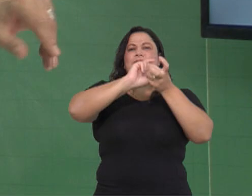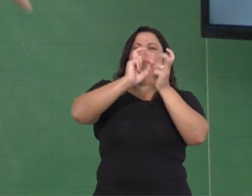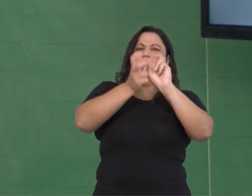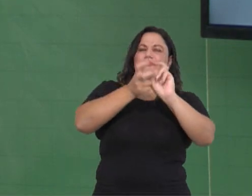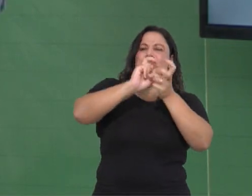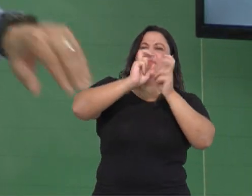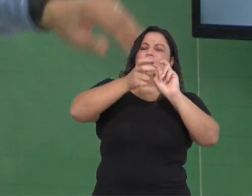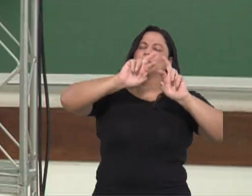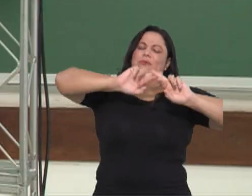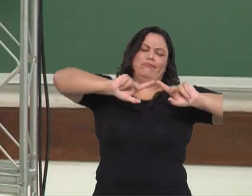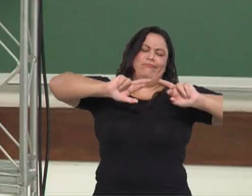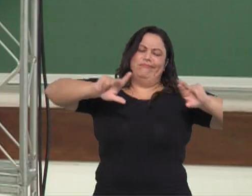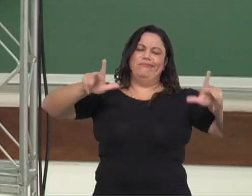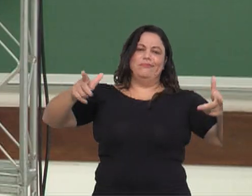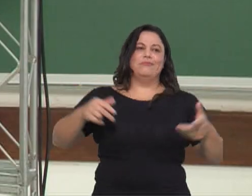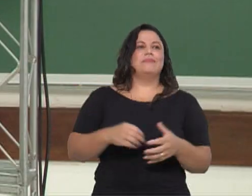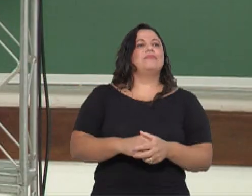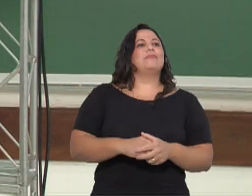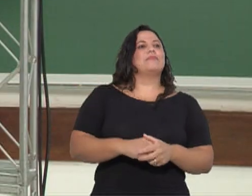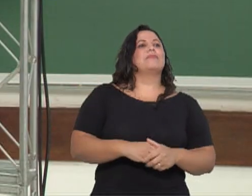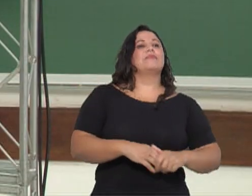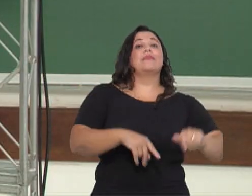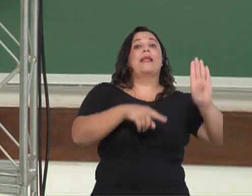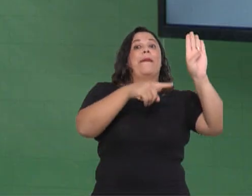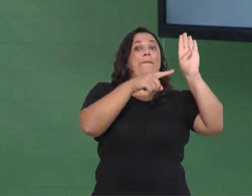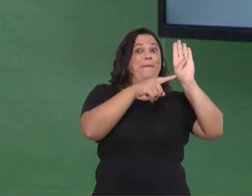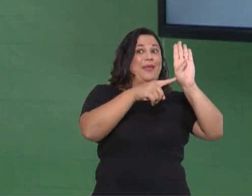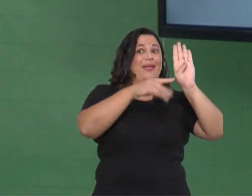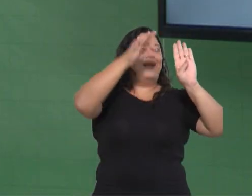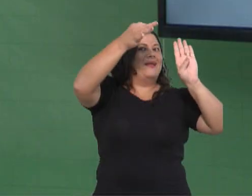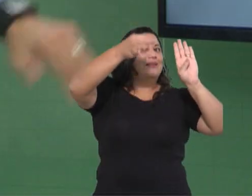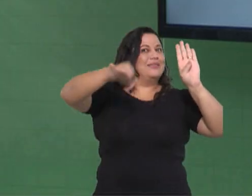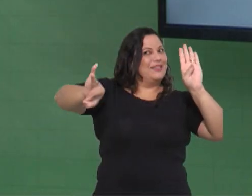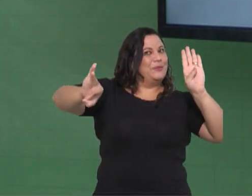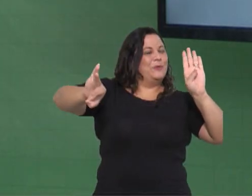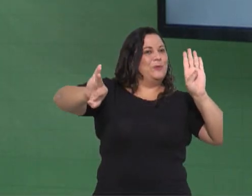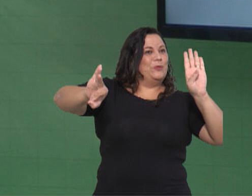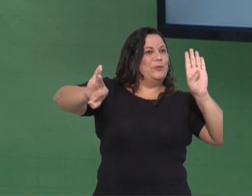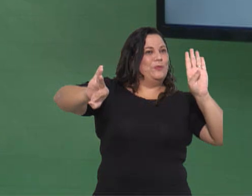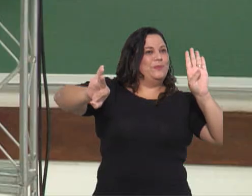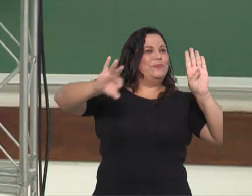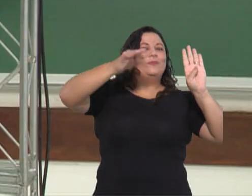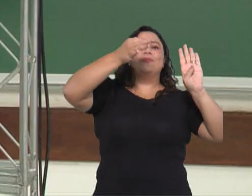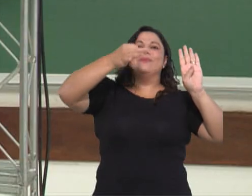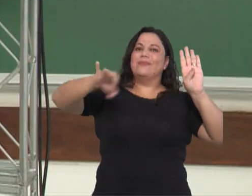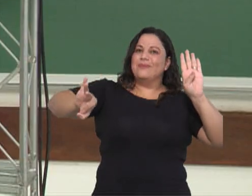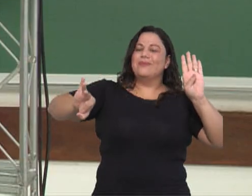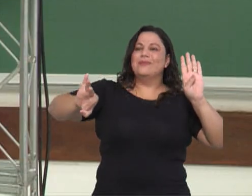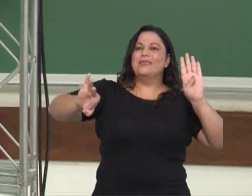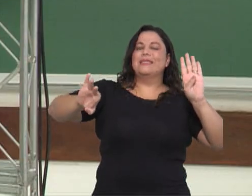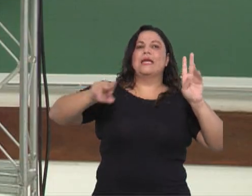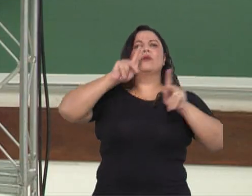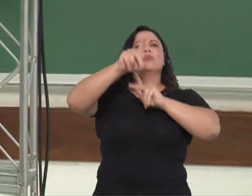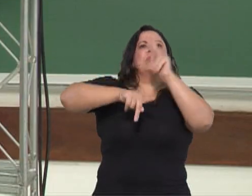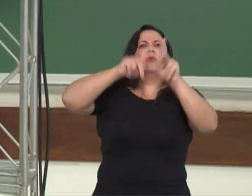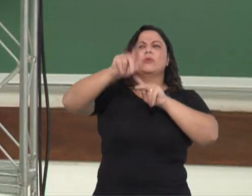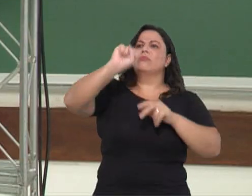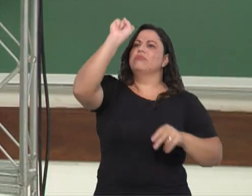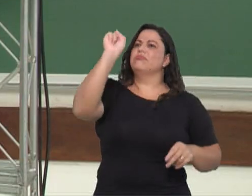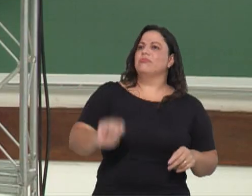subversão, enfim, é outro assunto. B, as cavalhadas? Sim, festa popular do sul do